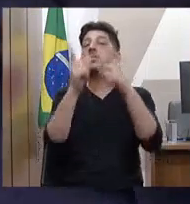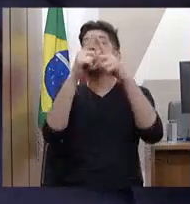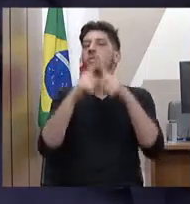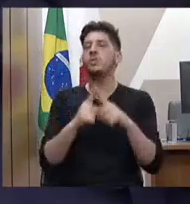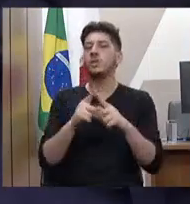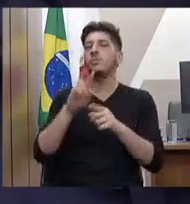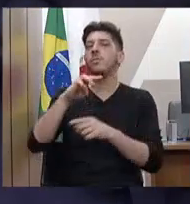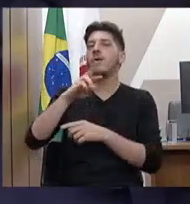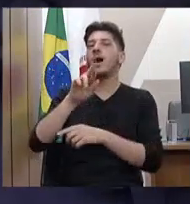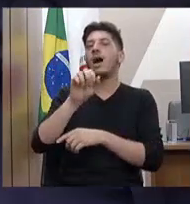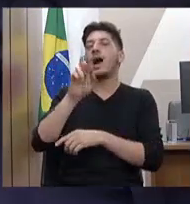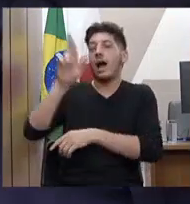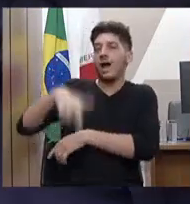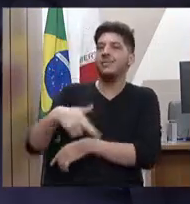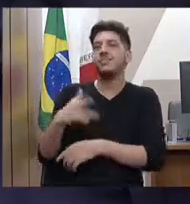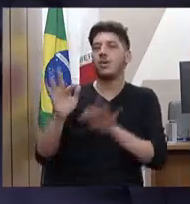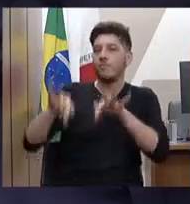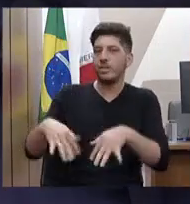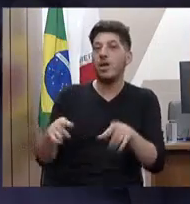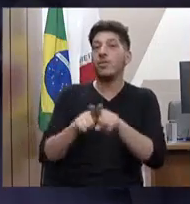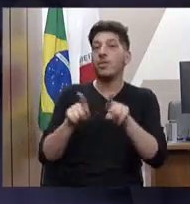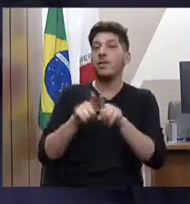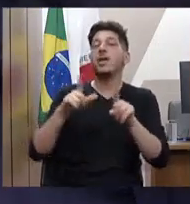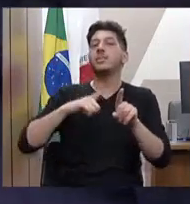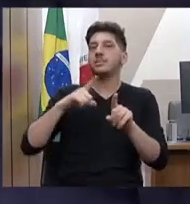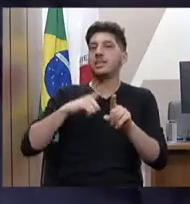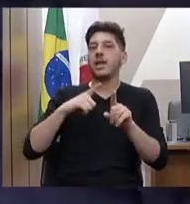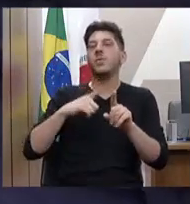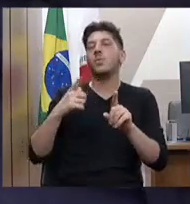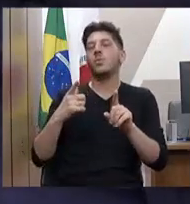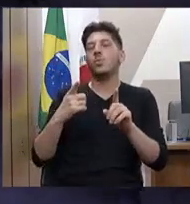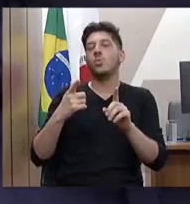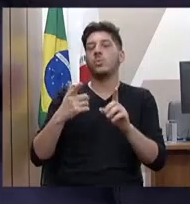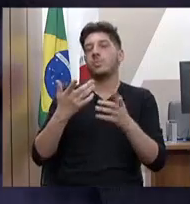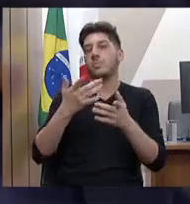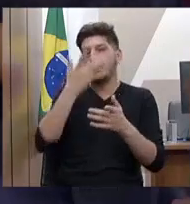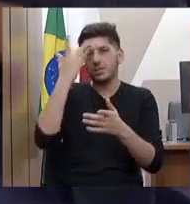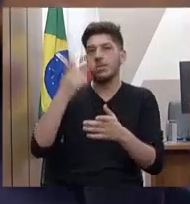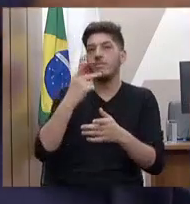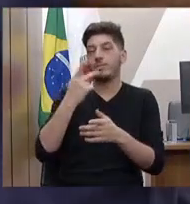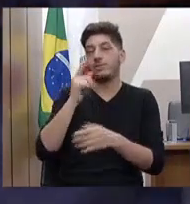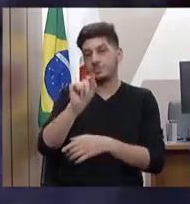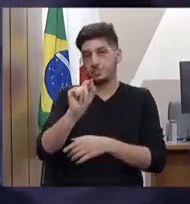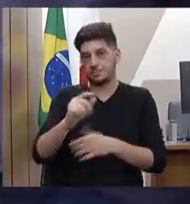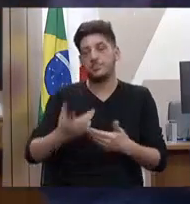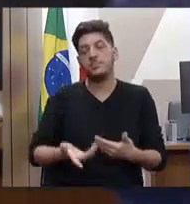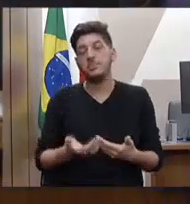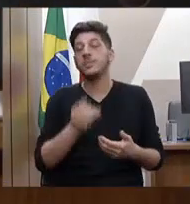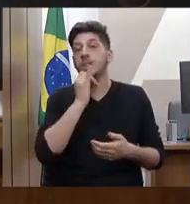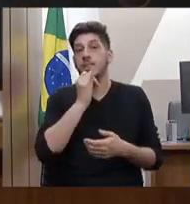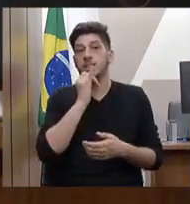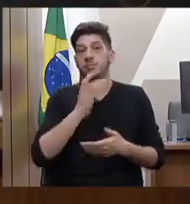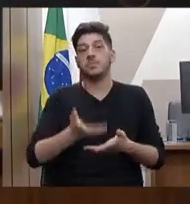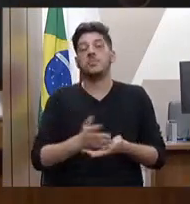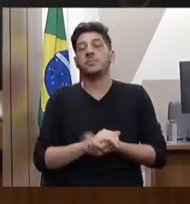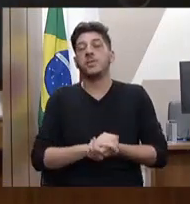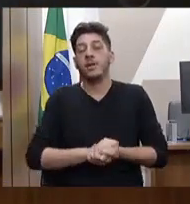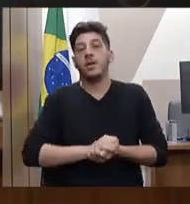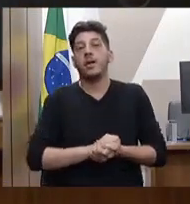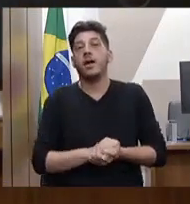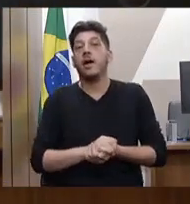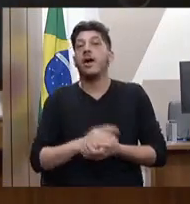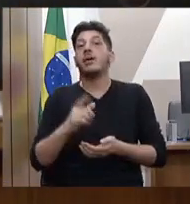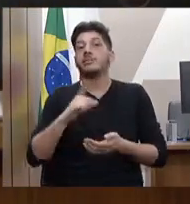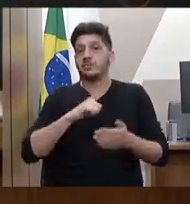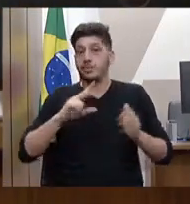que o fiscal né que é o promotor estraceira fala ele comenta o seguinte que eles tiveram o